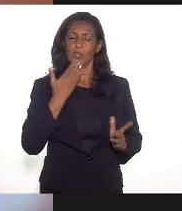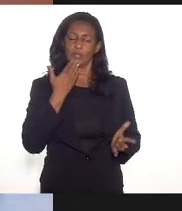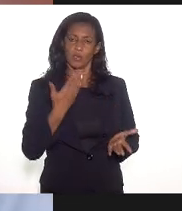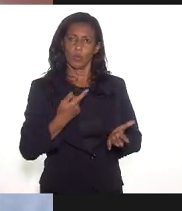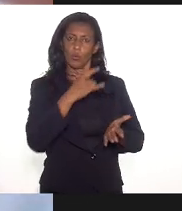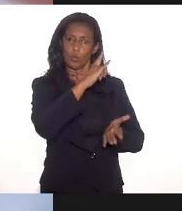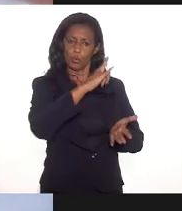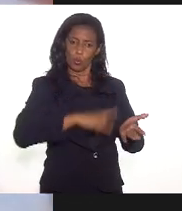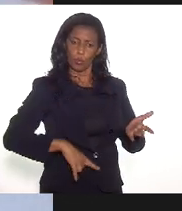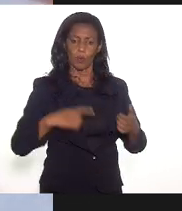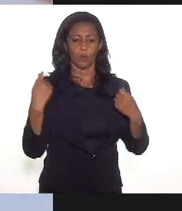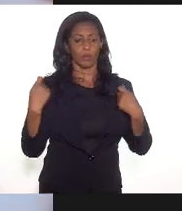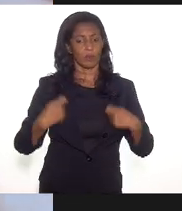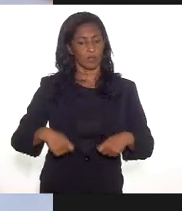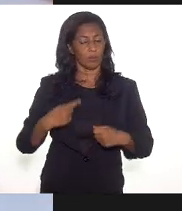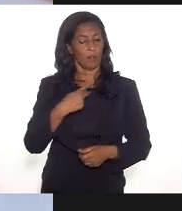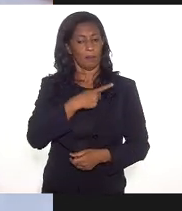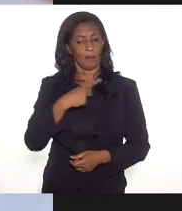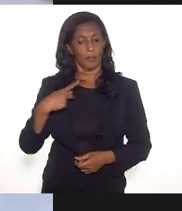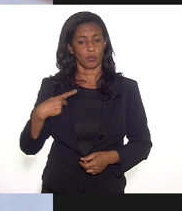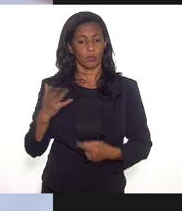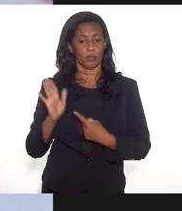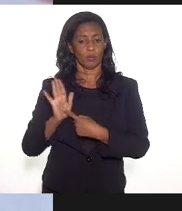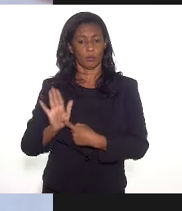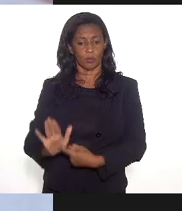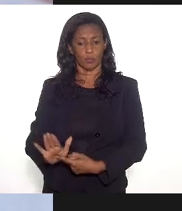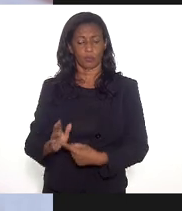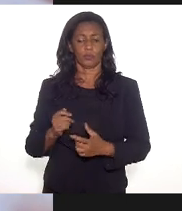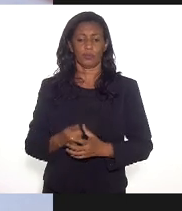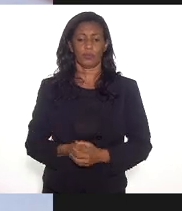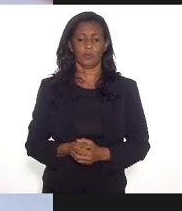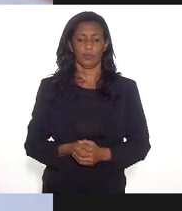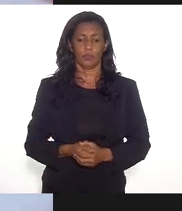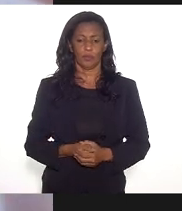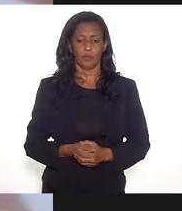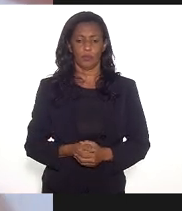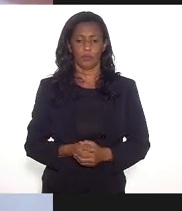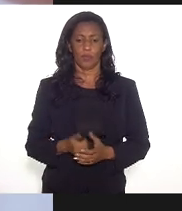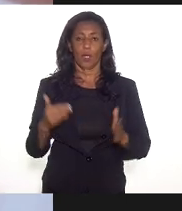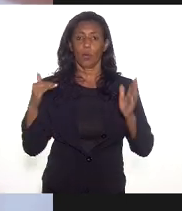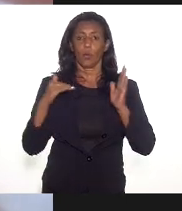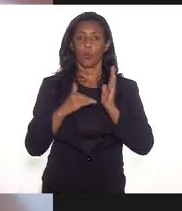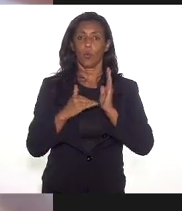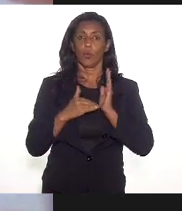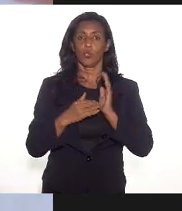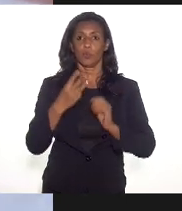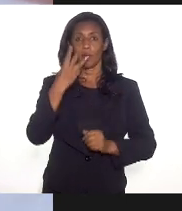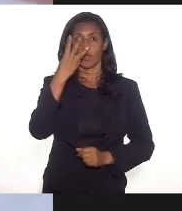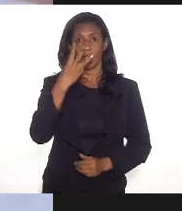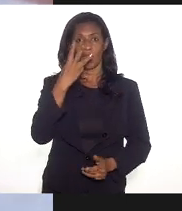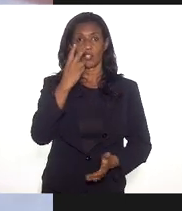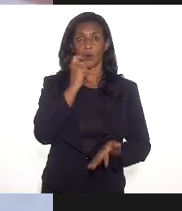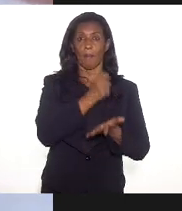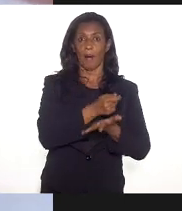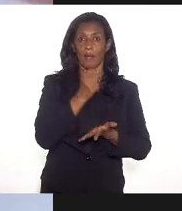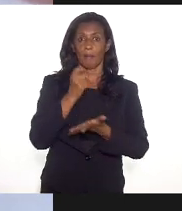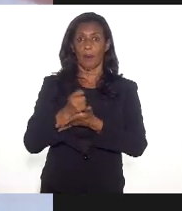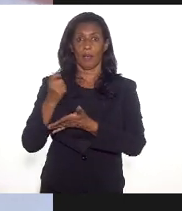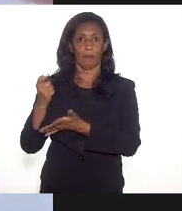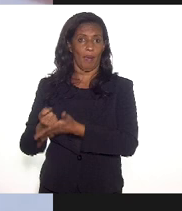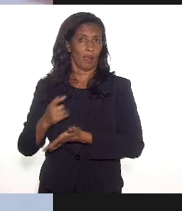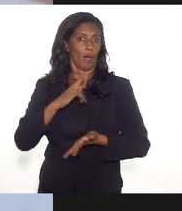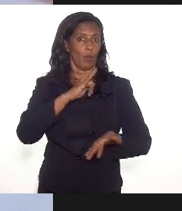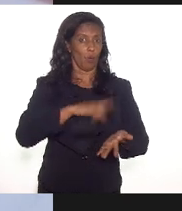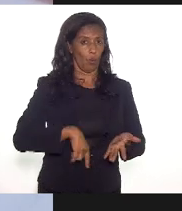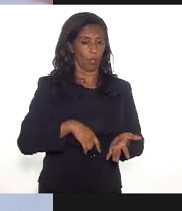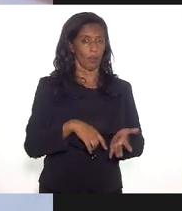Então, os pastores precisam apresentar, com relação ao tempo, as últimas 3 contas pagas, o